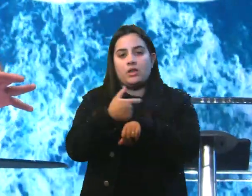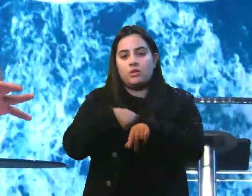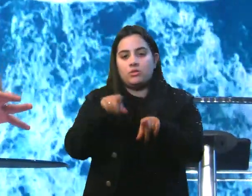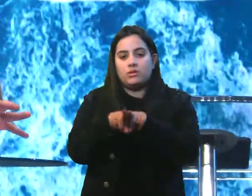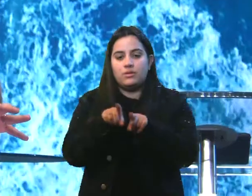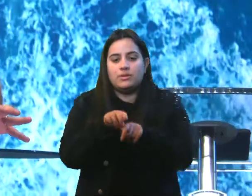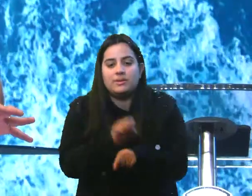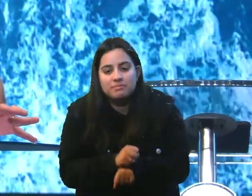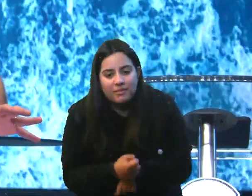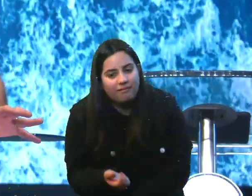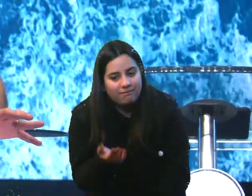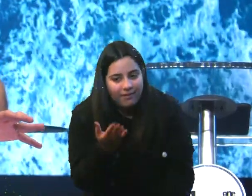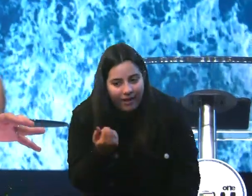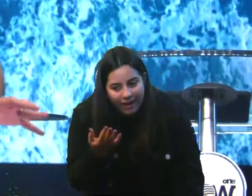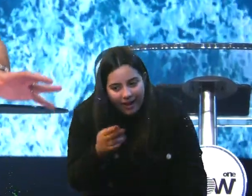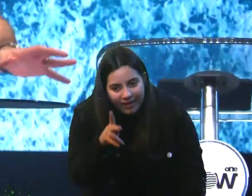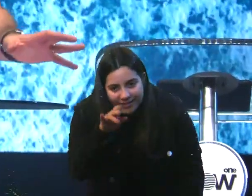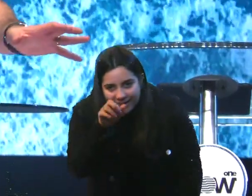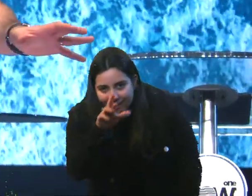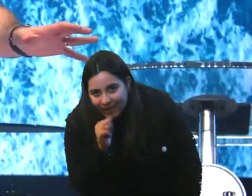falei, Kiarinha.